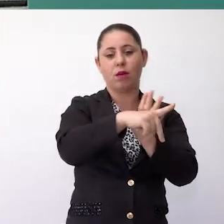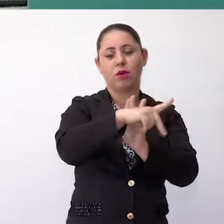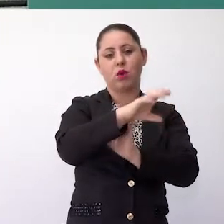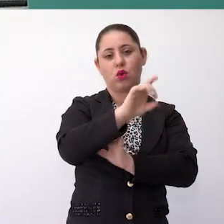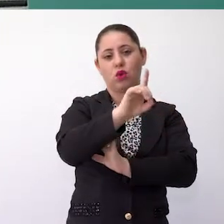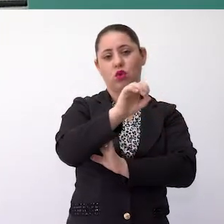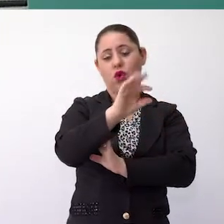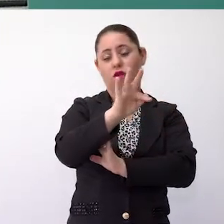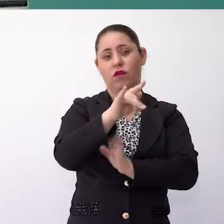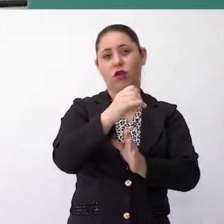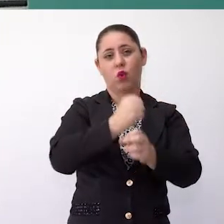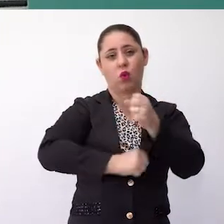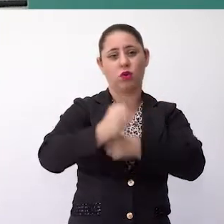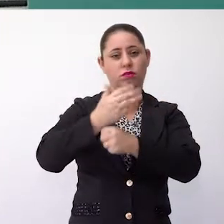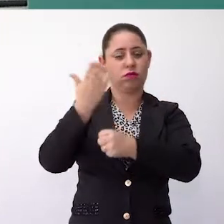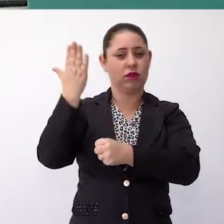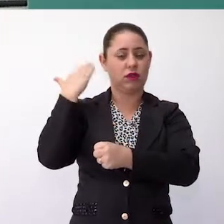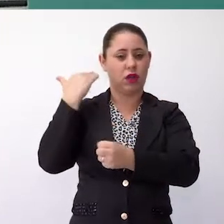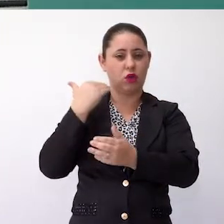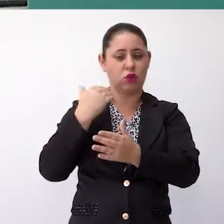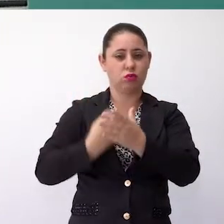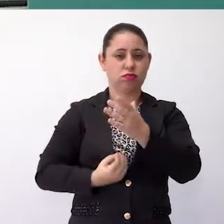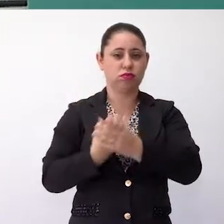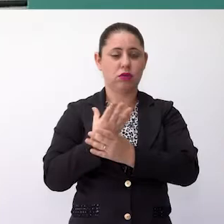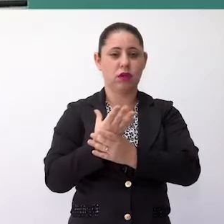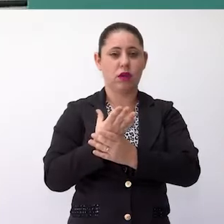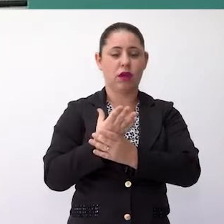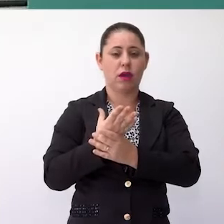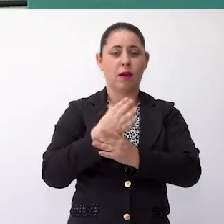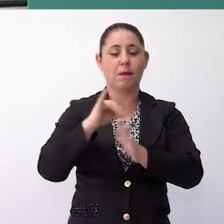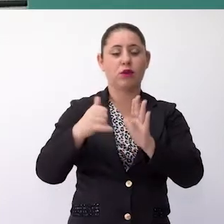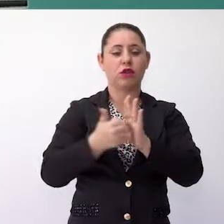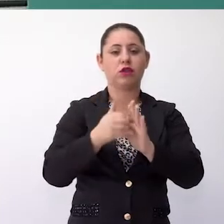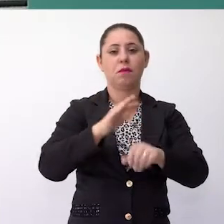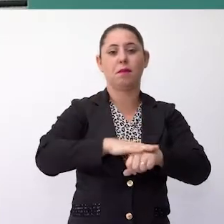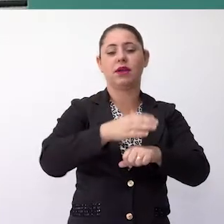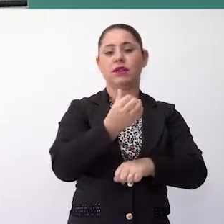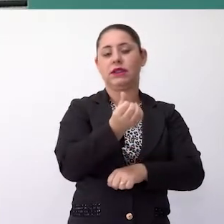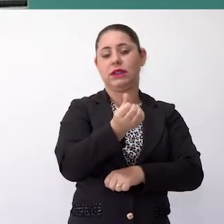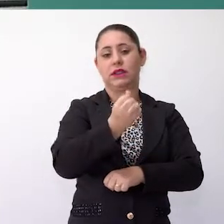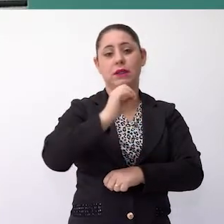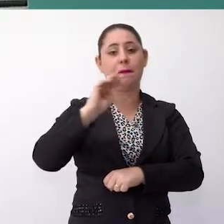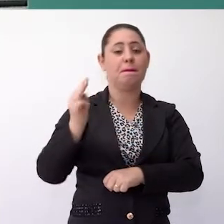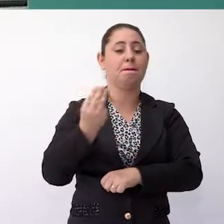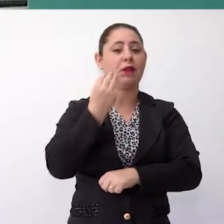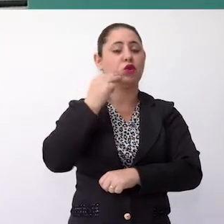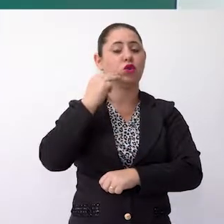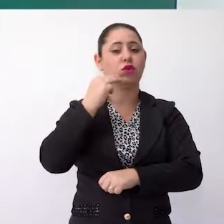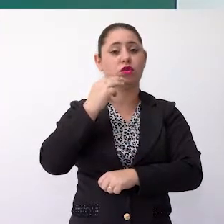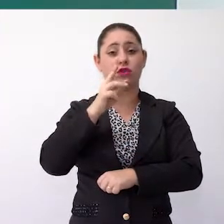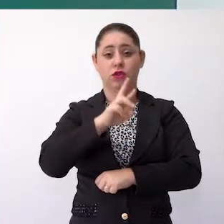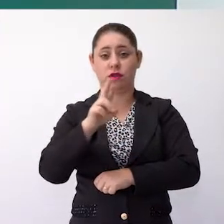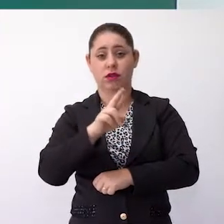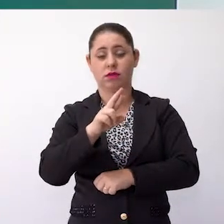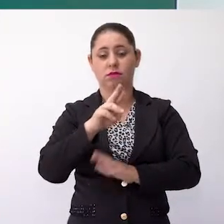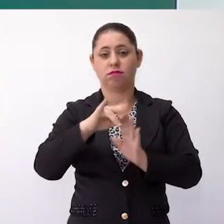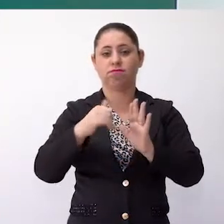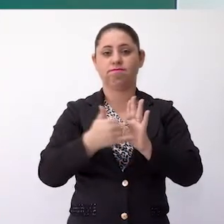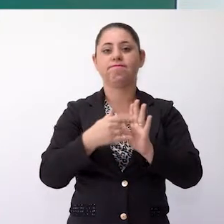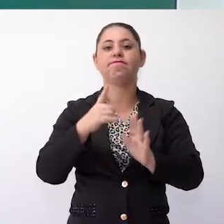passado. Iniciou o ano passado um projeto de mais de 6 milhões de reais, essa construção. E nesse projeto